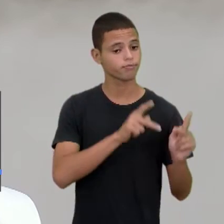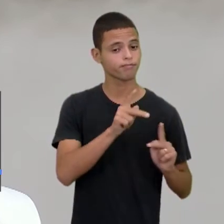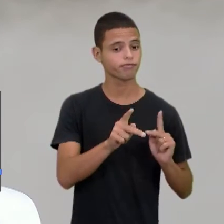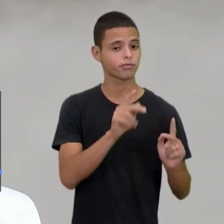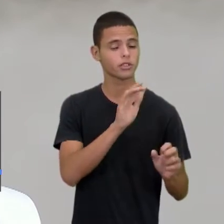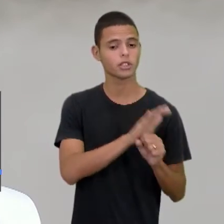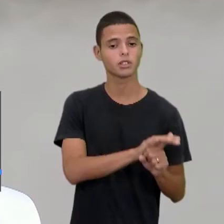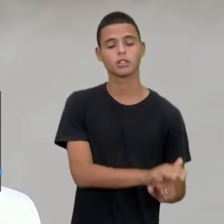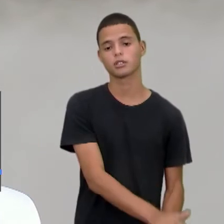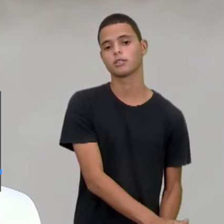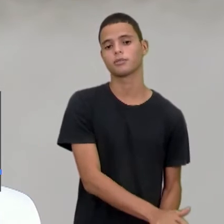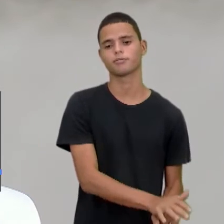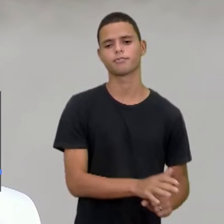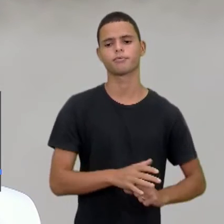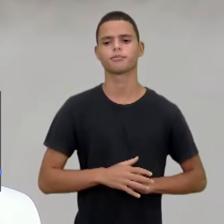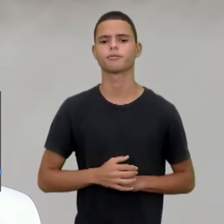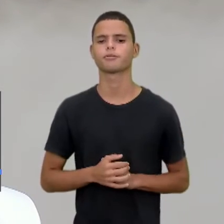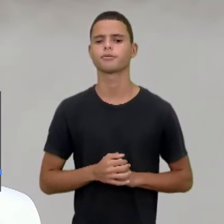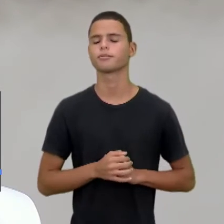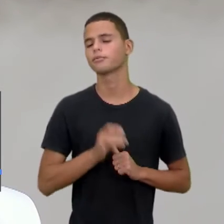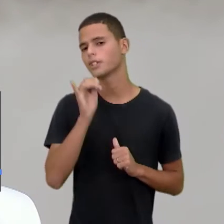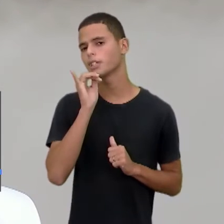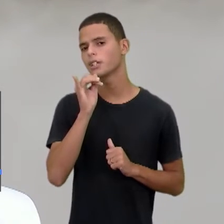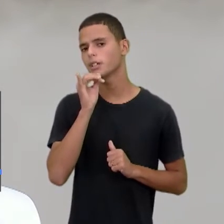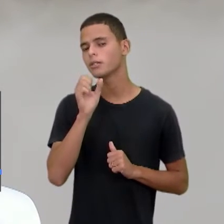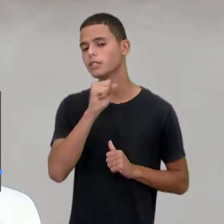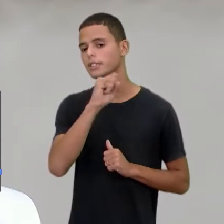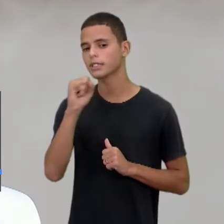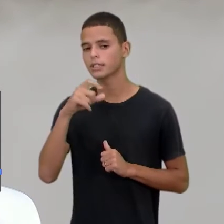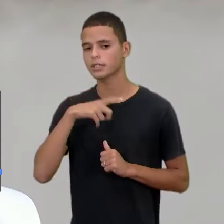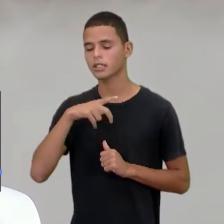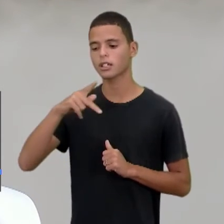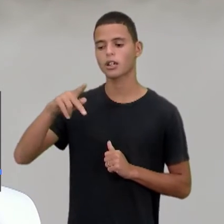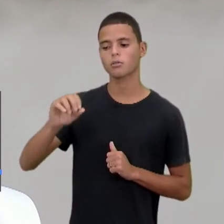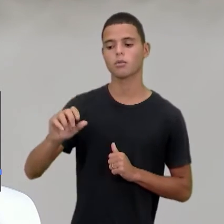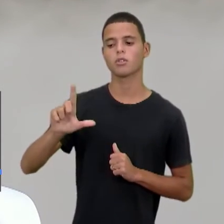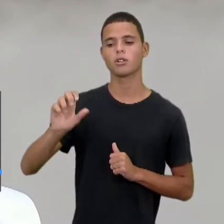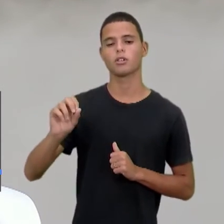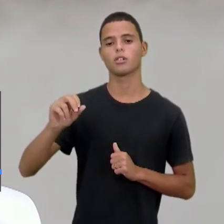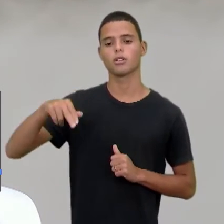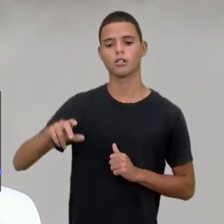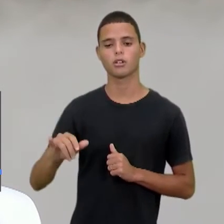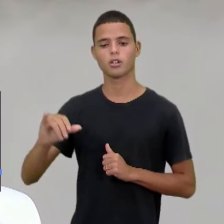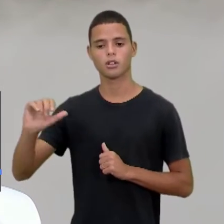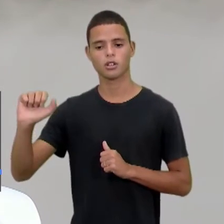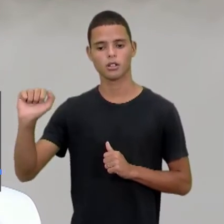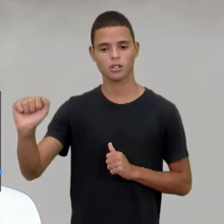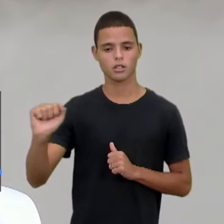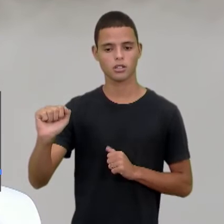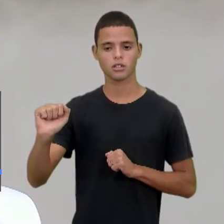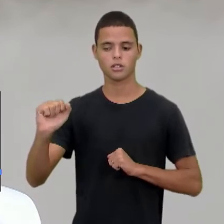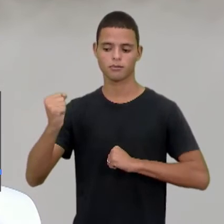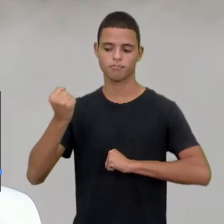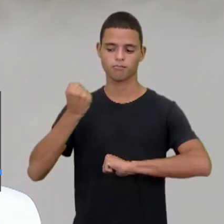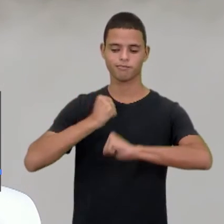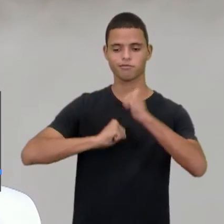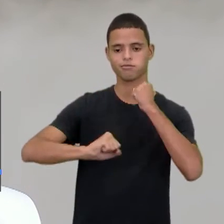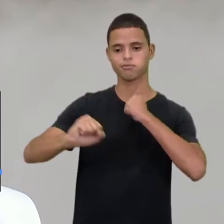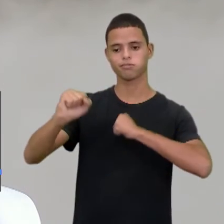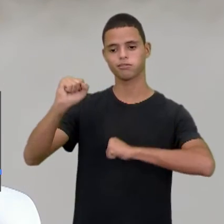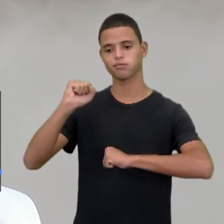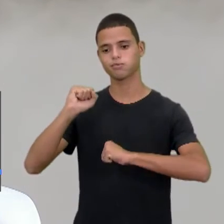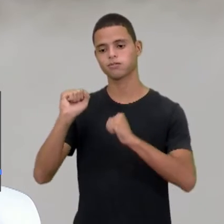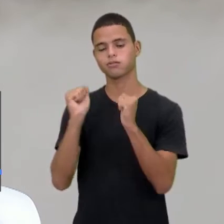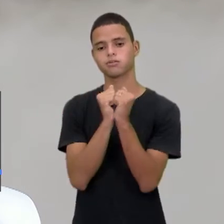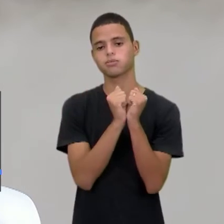faz pensar é justamente, né, se eu tenho a colônia que teve, né, nesse caso aí, a revolução por meio dos escravizados, e